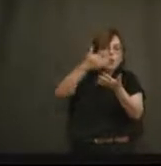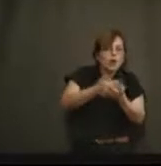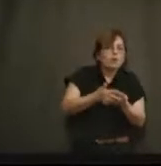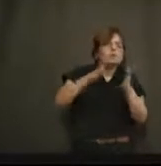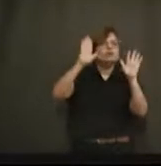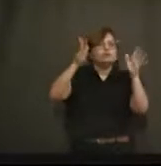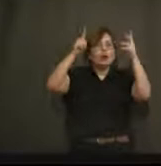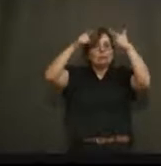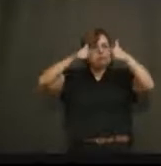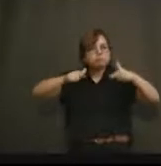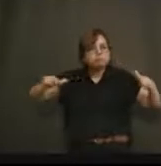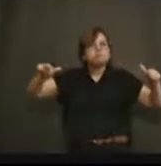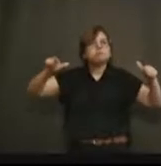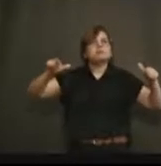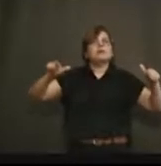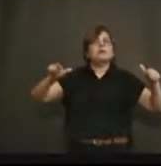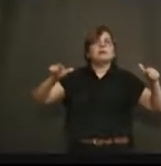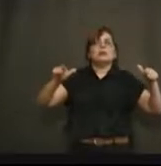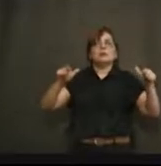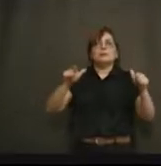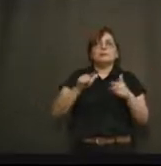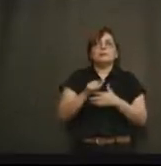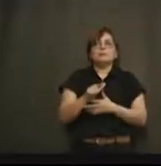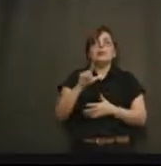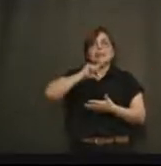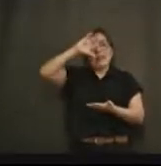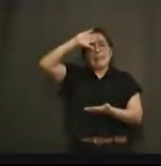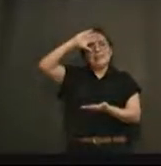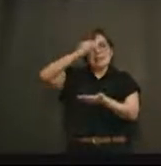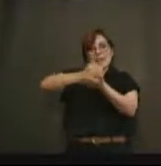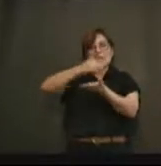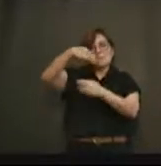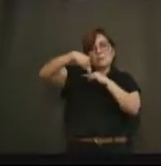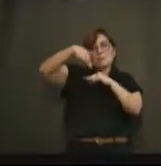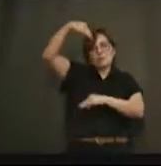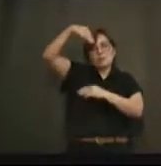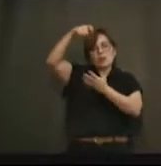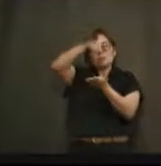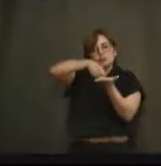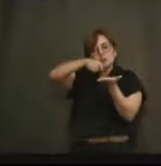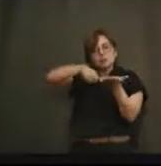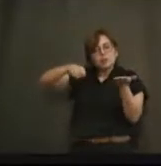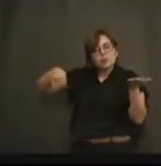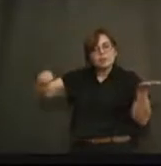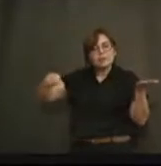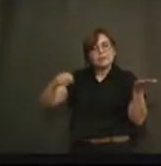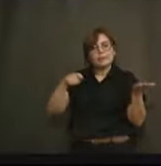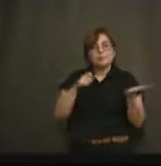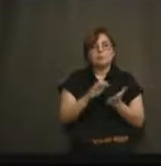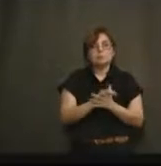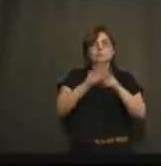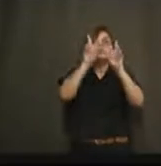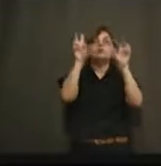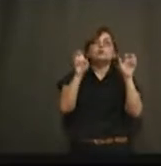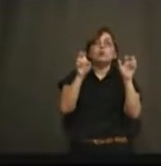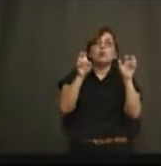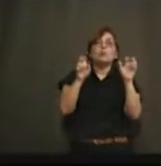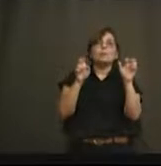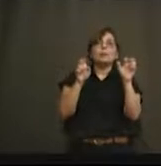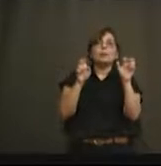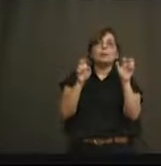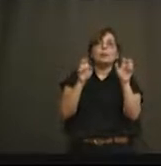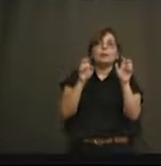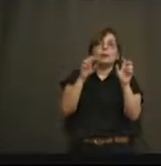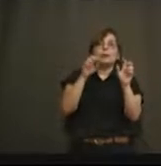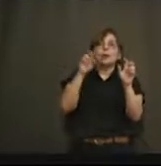originais. Há uma tese de mestrado que foi escrita sobre a trajetória da